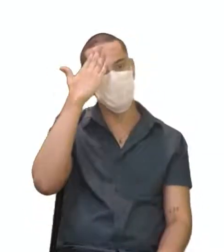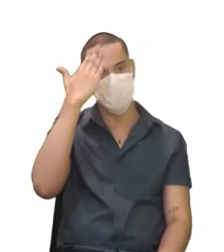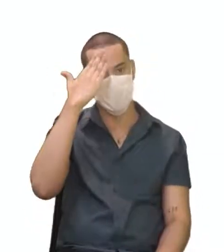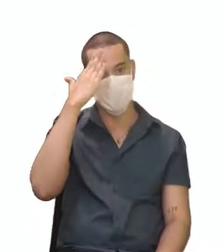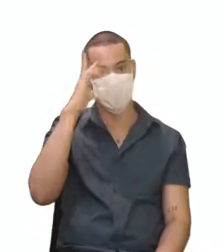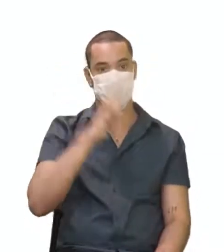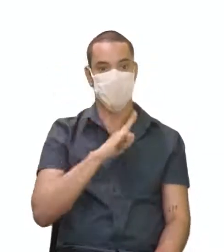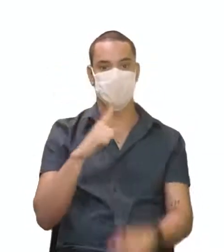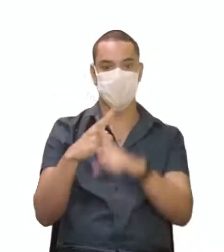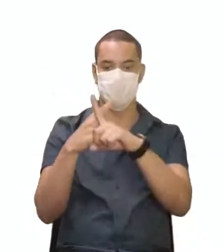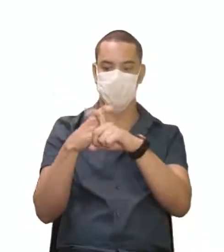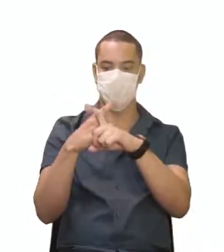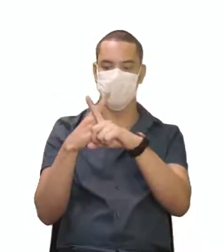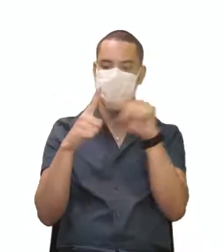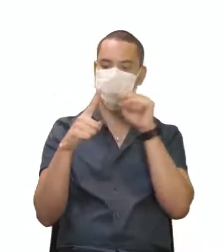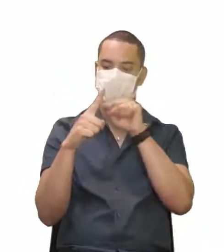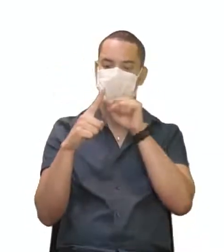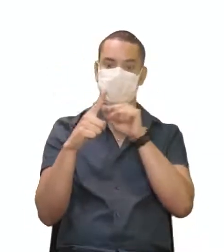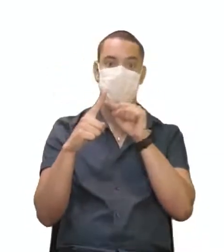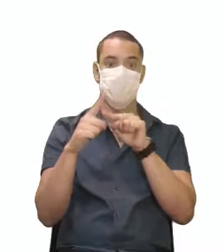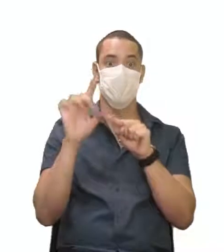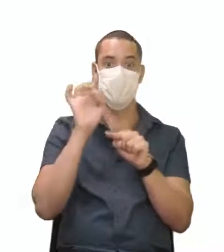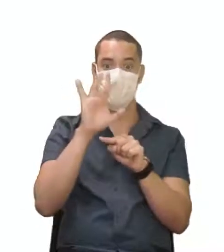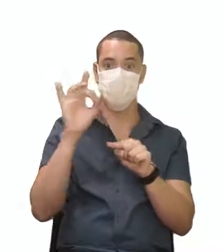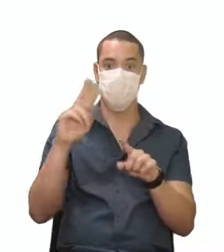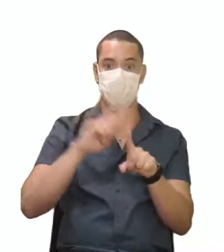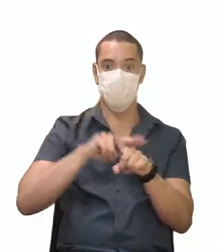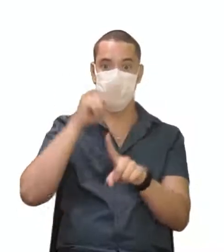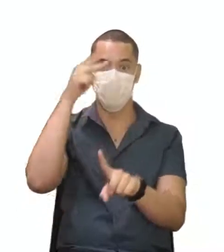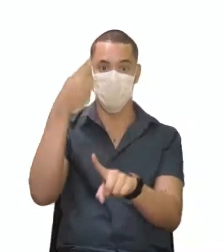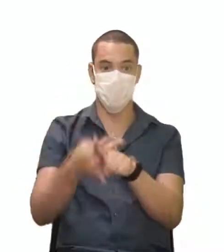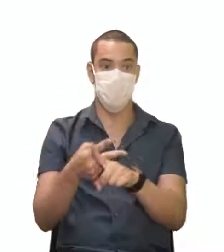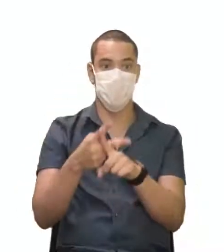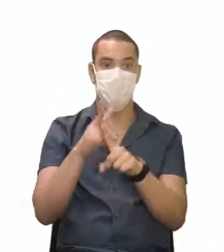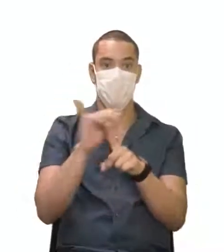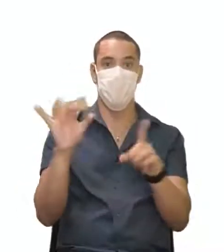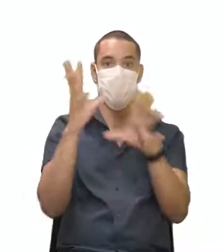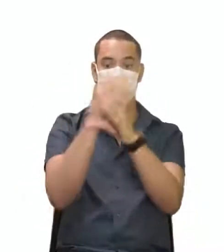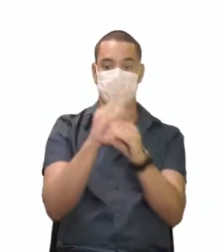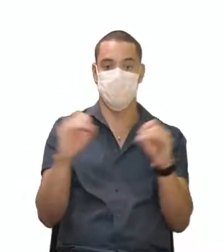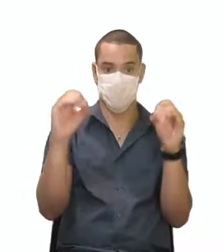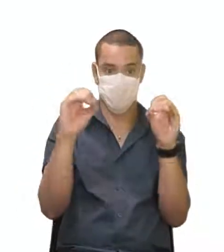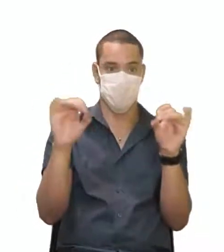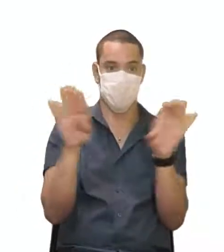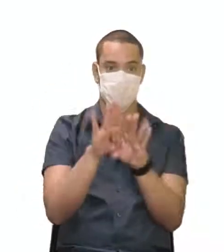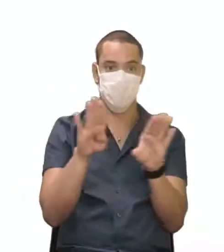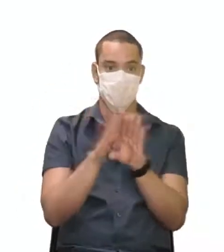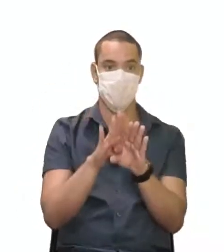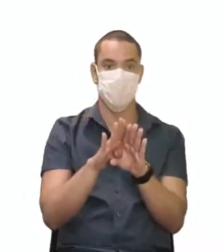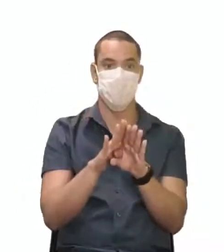O centrômero de cada cromossomo duplicado divide-se